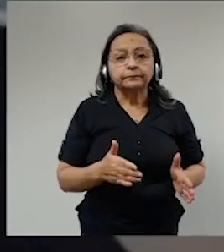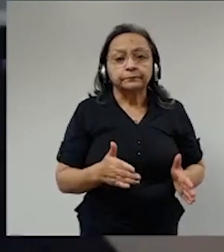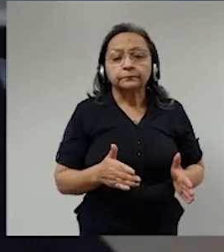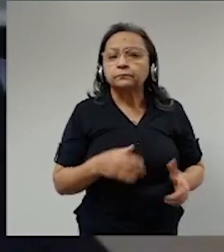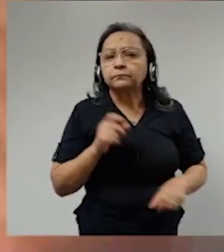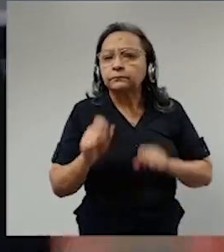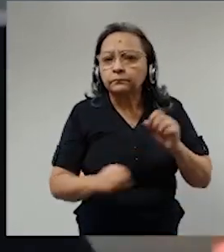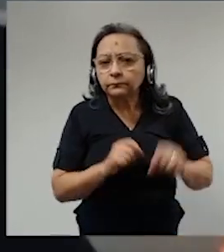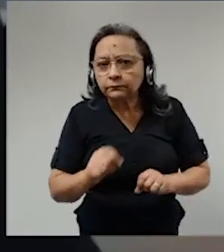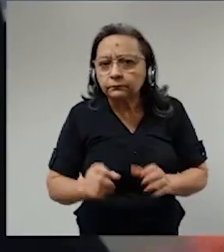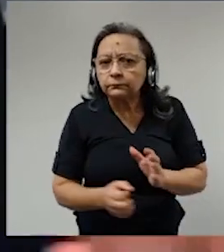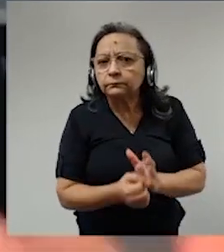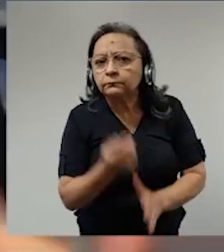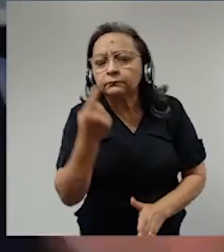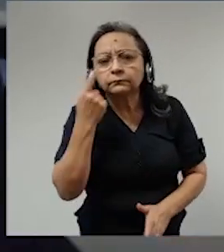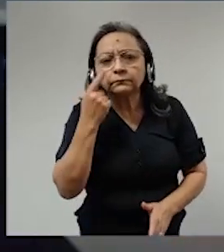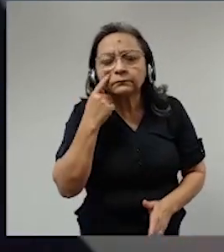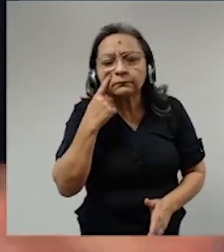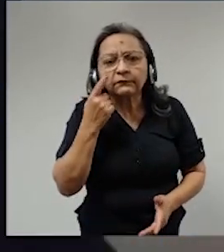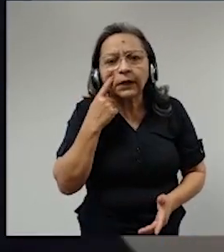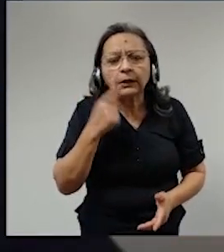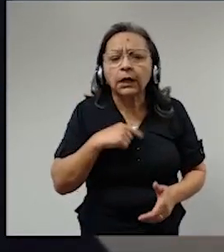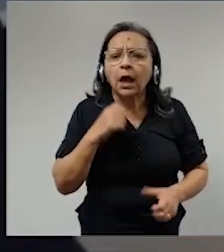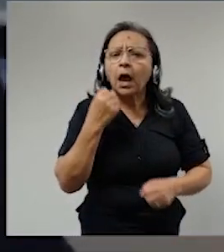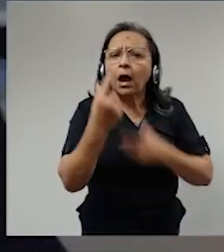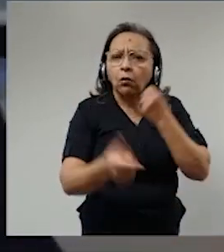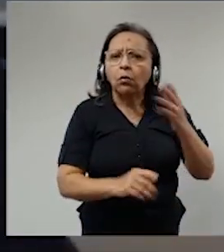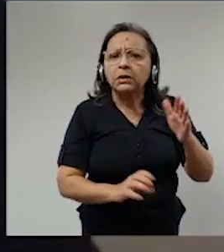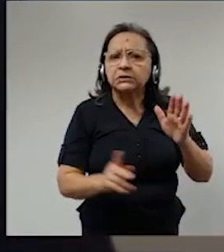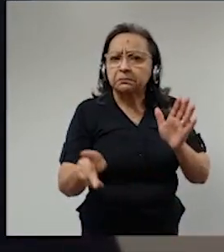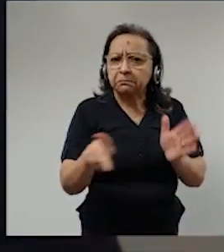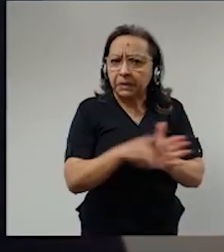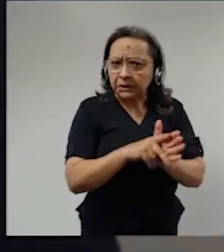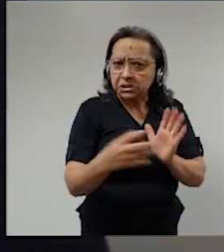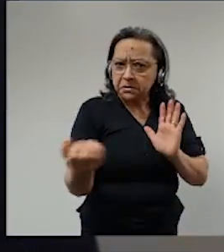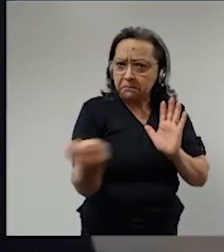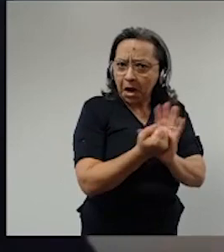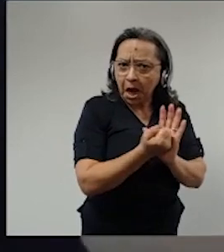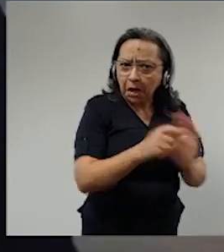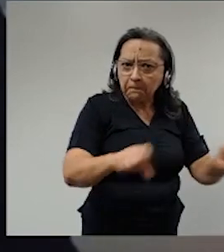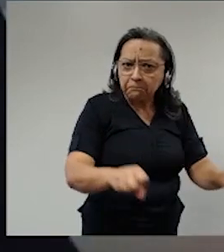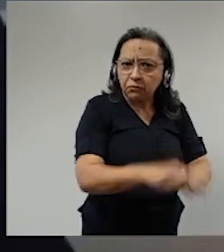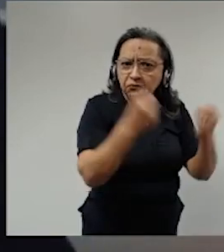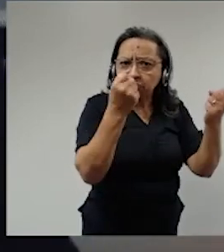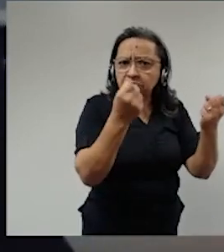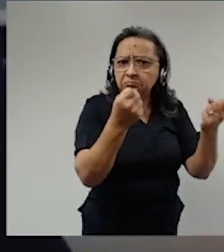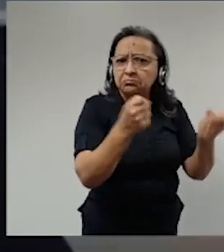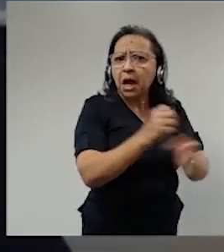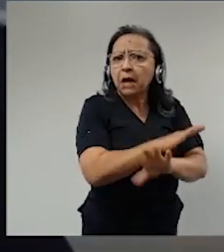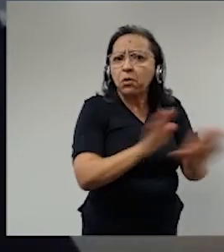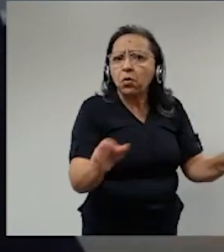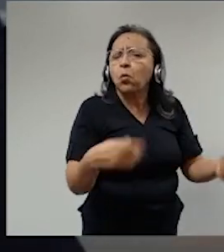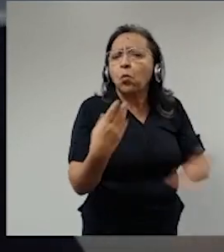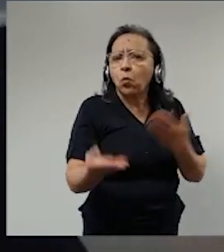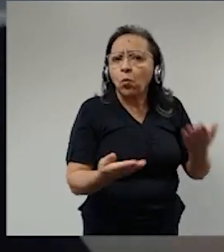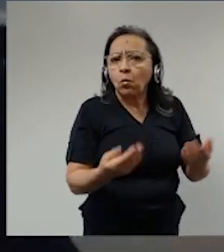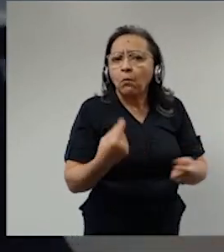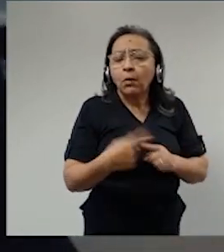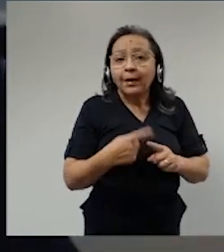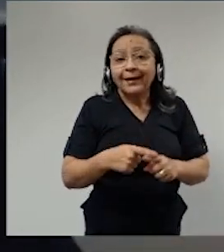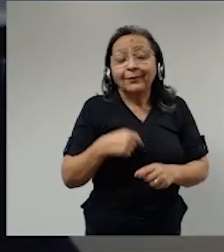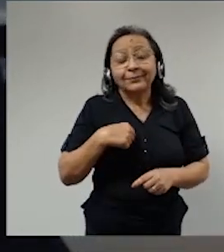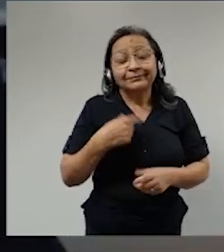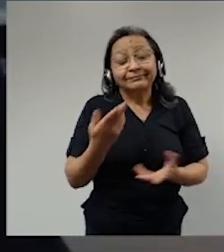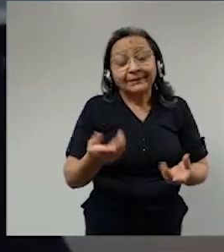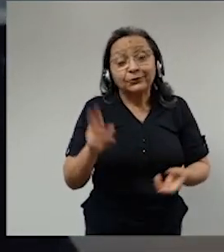por que muitas vezes ouvimos falar de quebra de patente nos jornais? Esse é um termo atécnico usado para designar o que